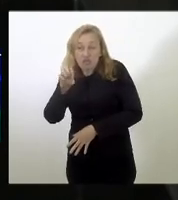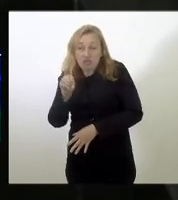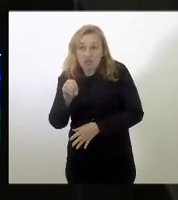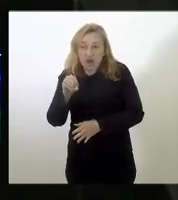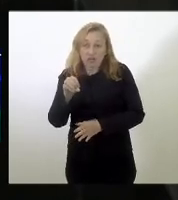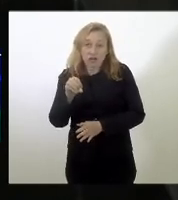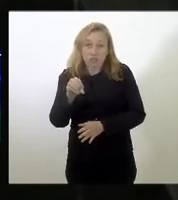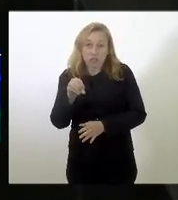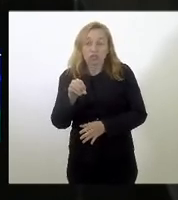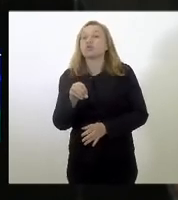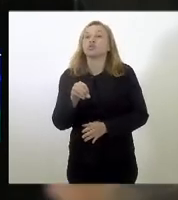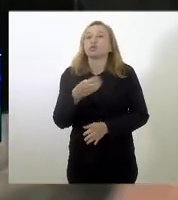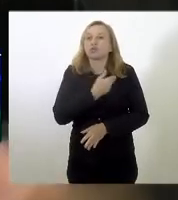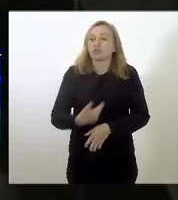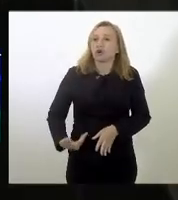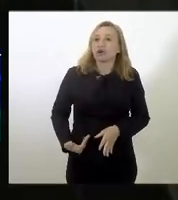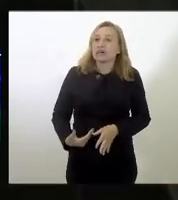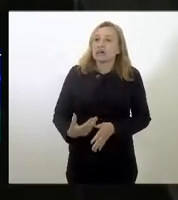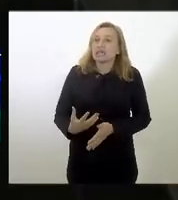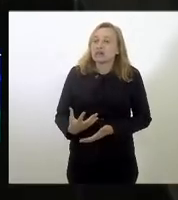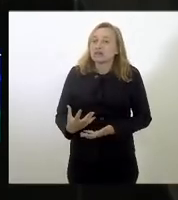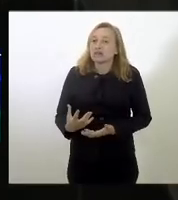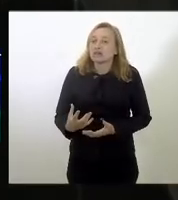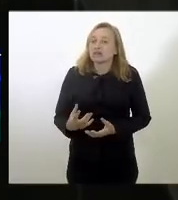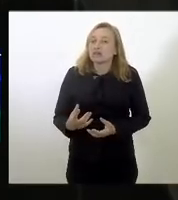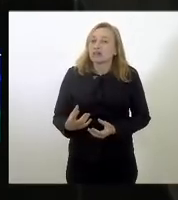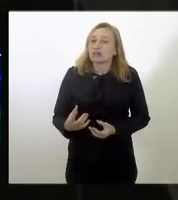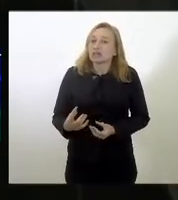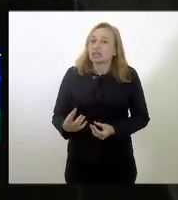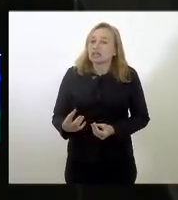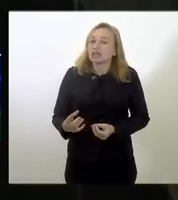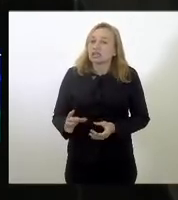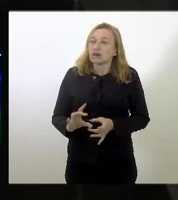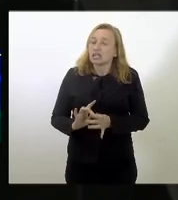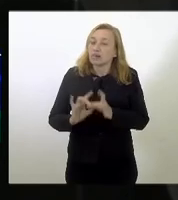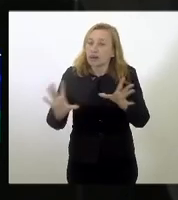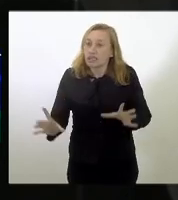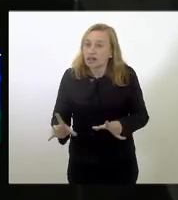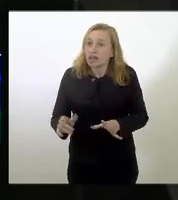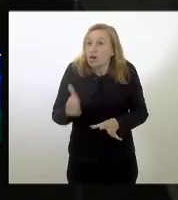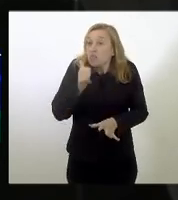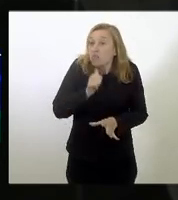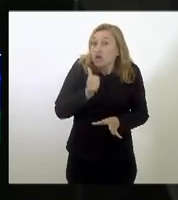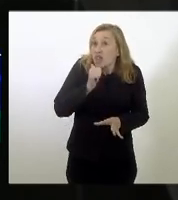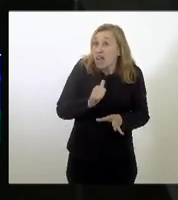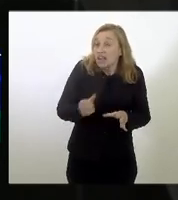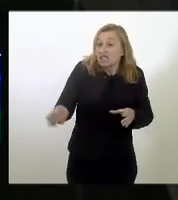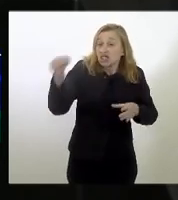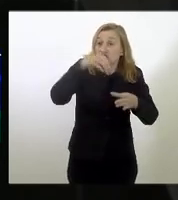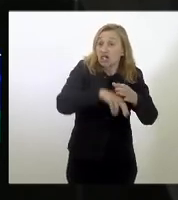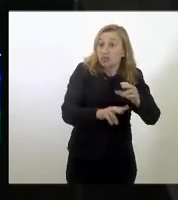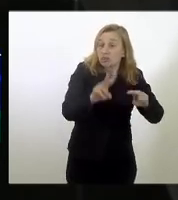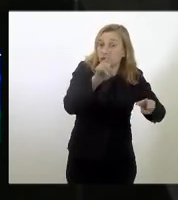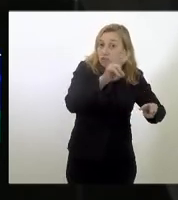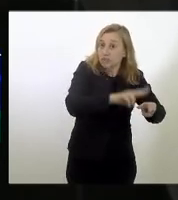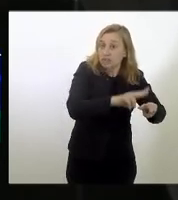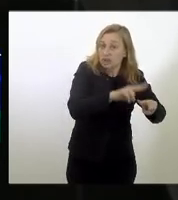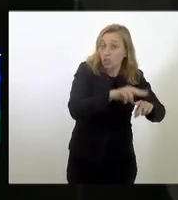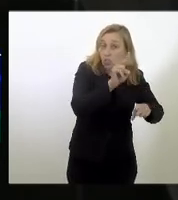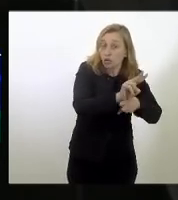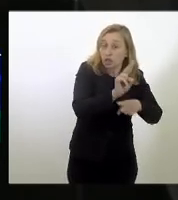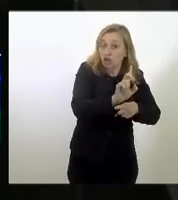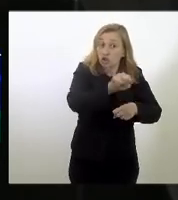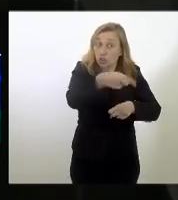projeto de lei que garantiria essas agentes femininas dentro do DEGASE. Então, a gente fez aqui,